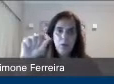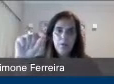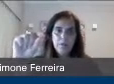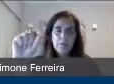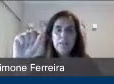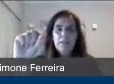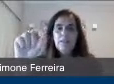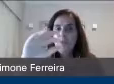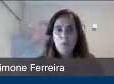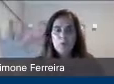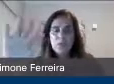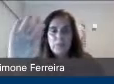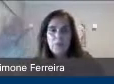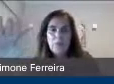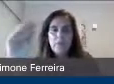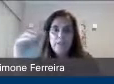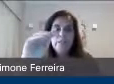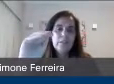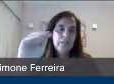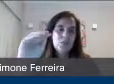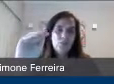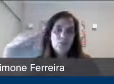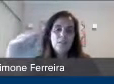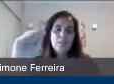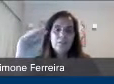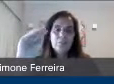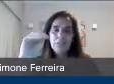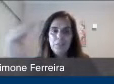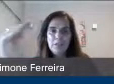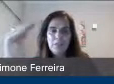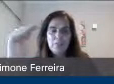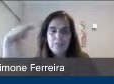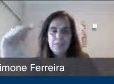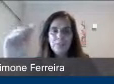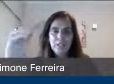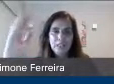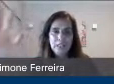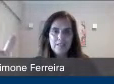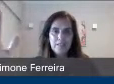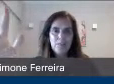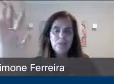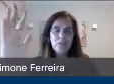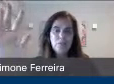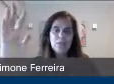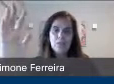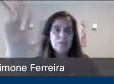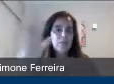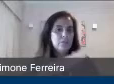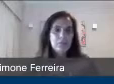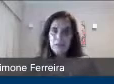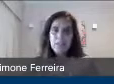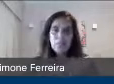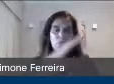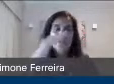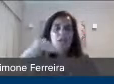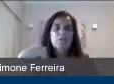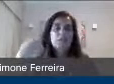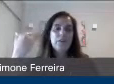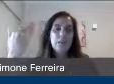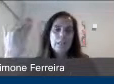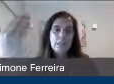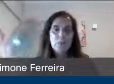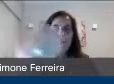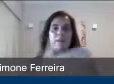fazer uma prova e pronto, essa prova vai definir se você vai ser aceito na instituição ou não. Não é isso.